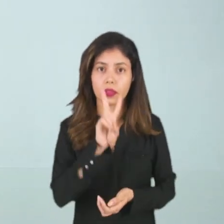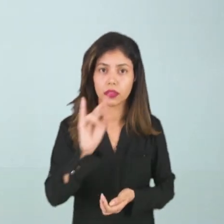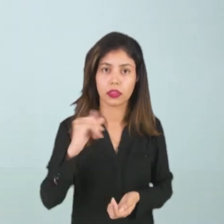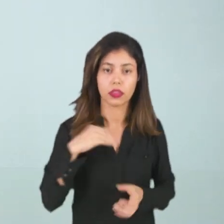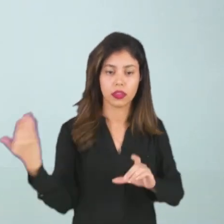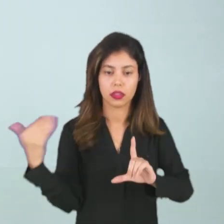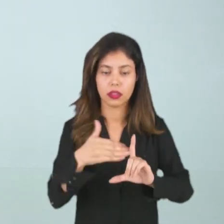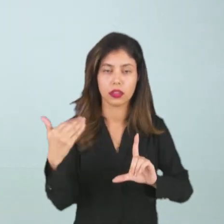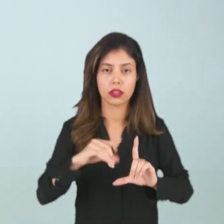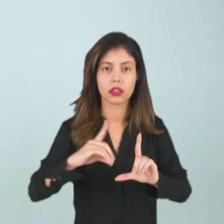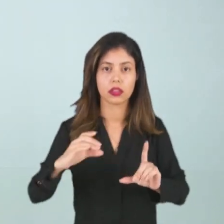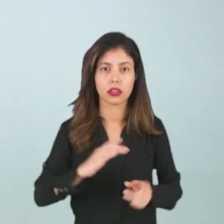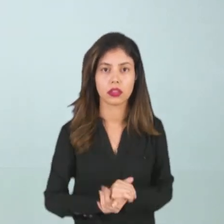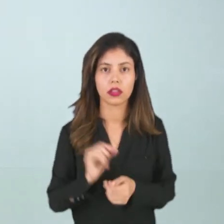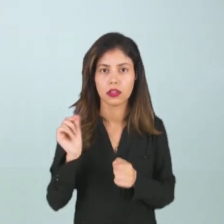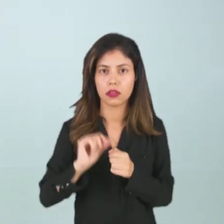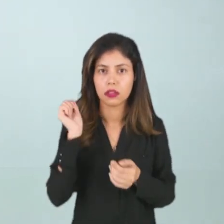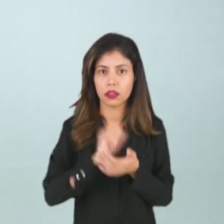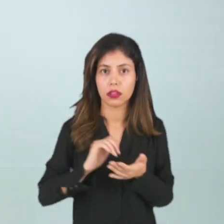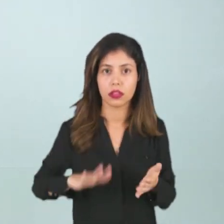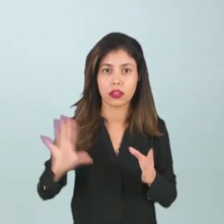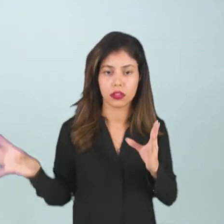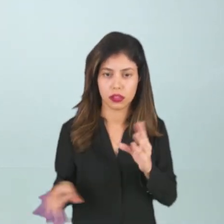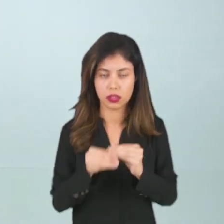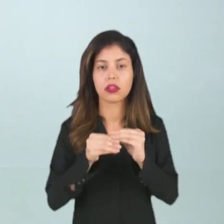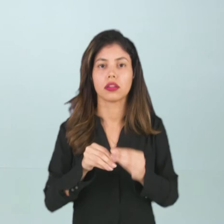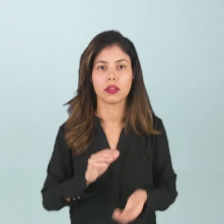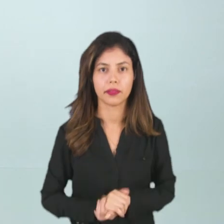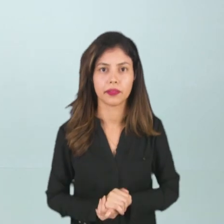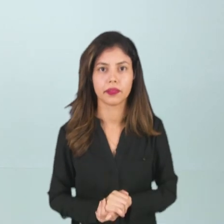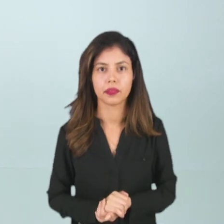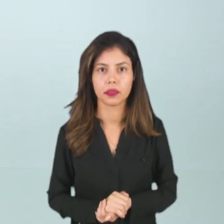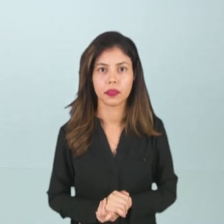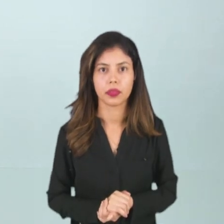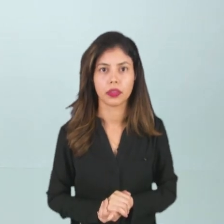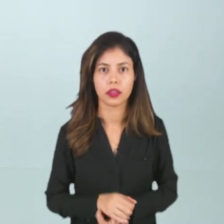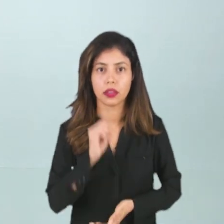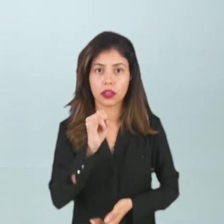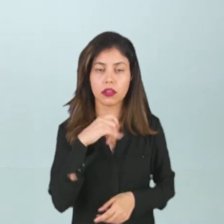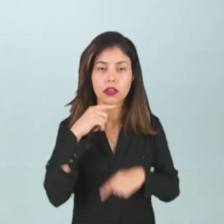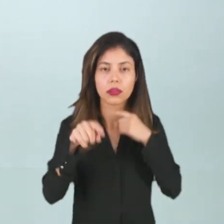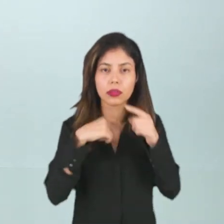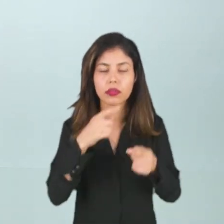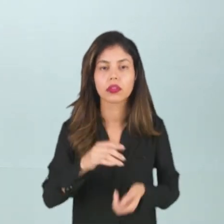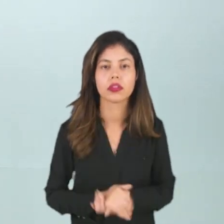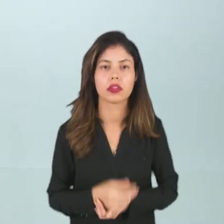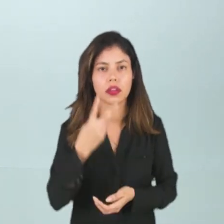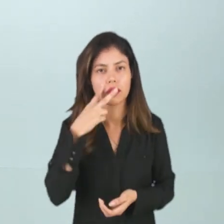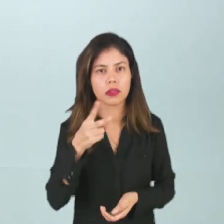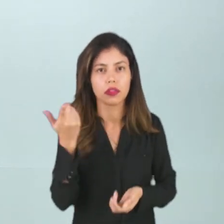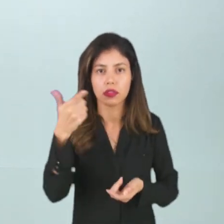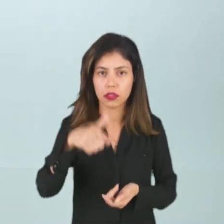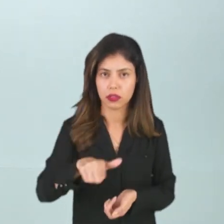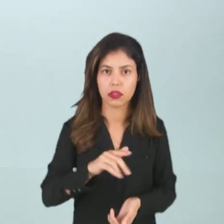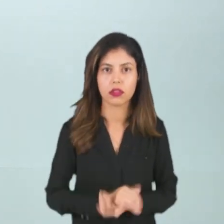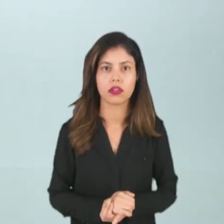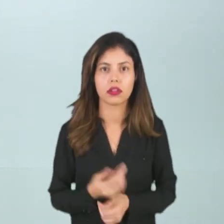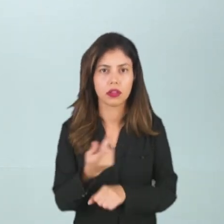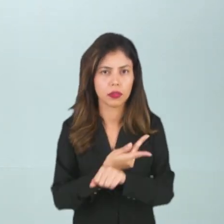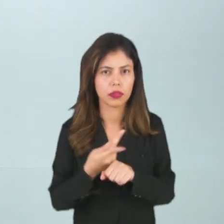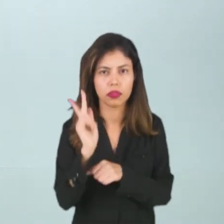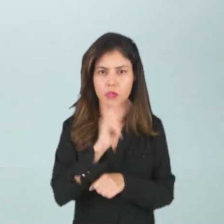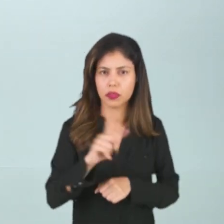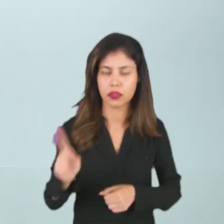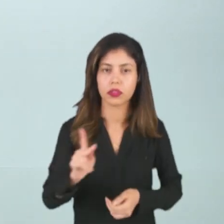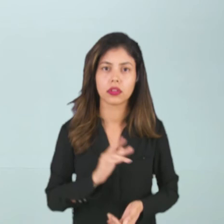lá na plataforma Eduque, façam as atividades complementares e, se tiverem dúvida, revejam essa aula e procure